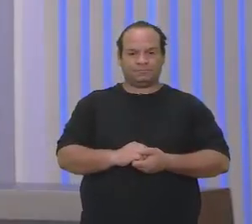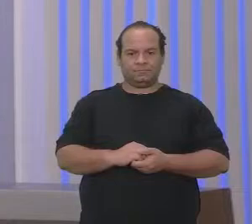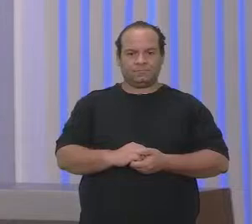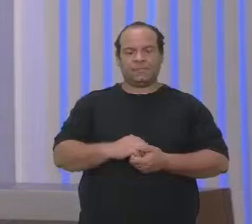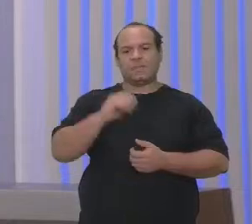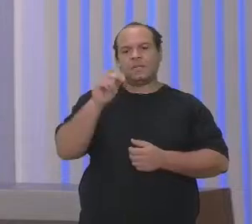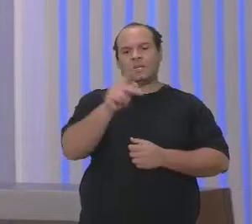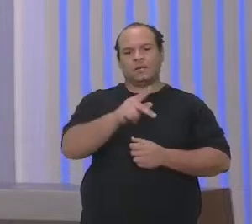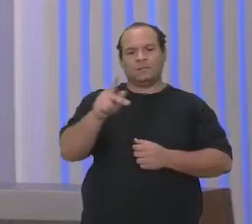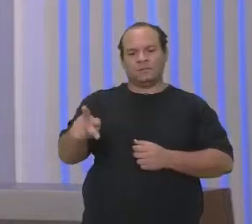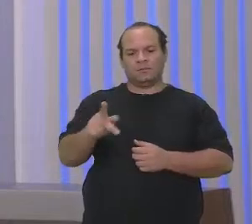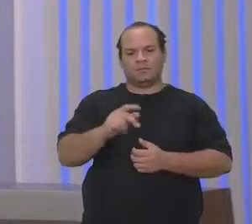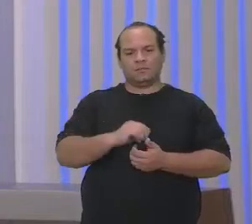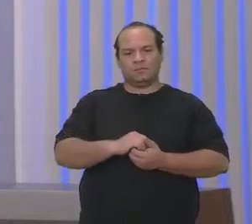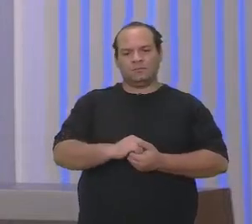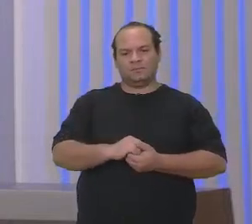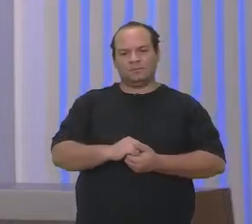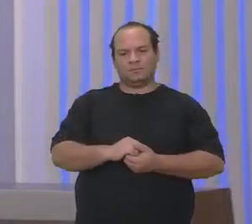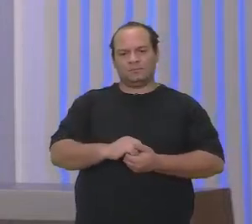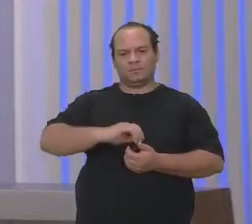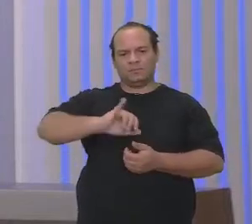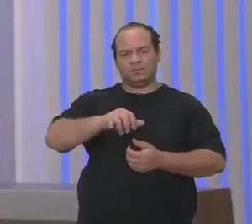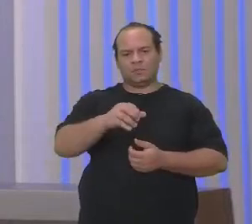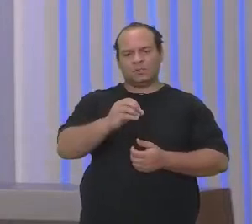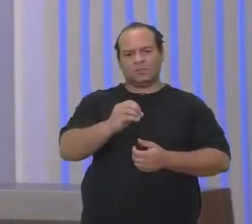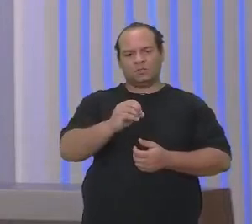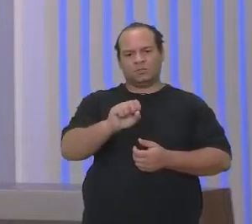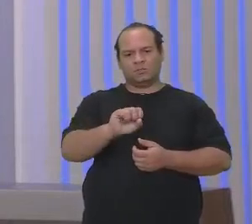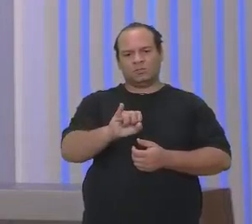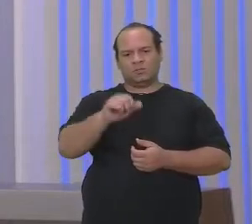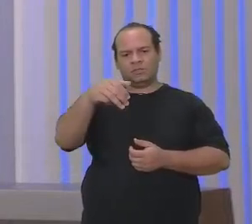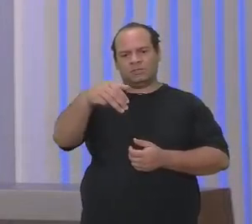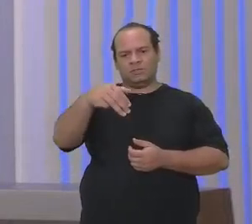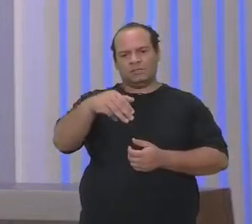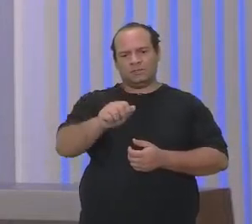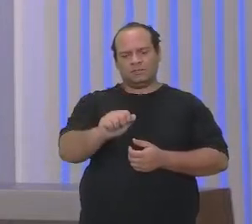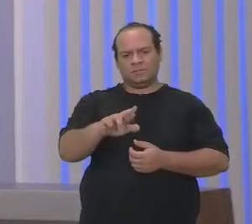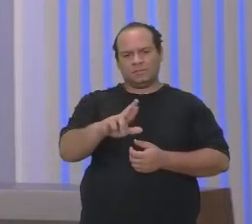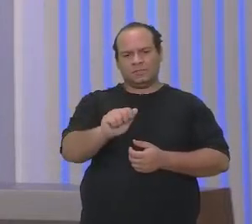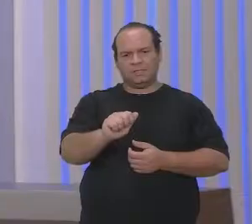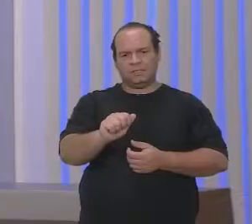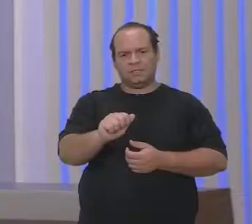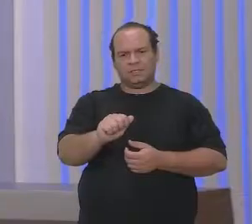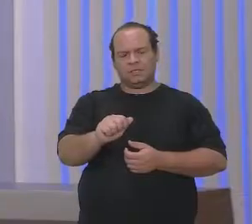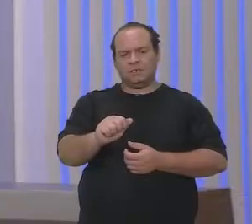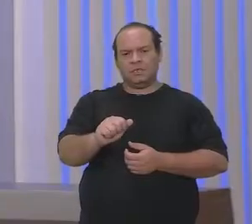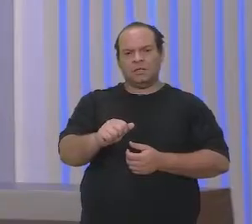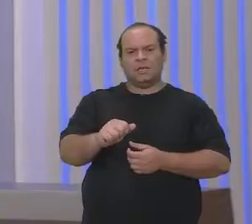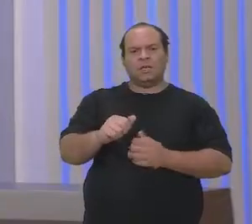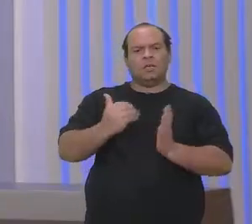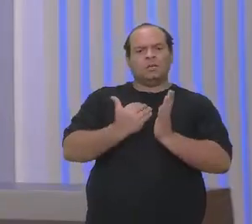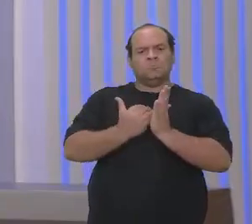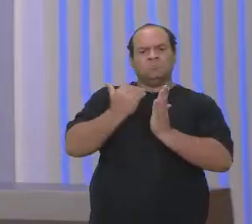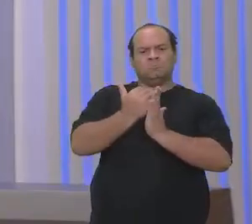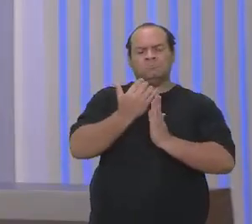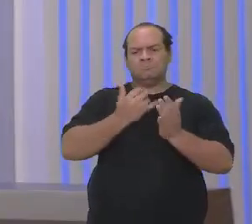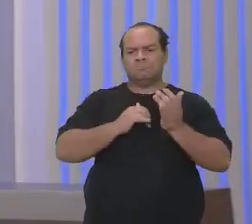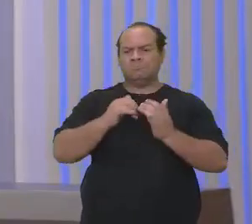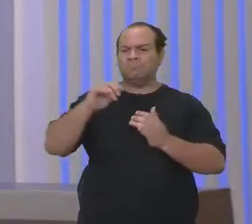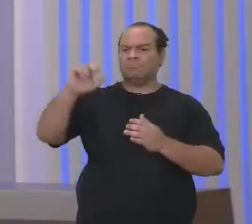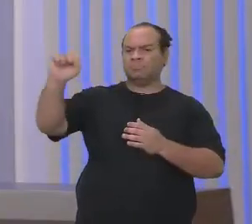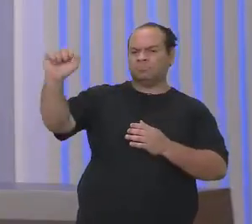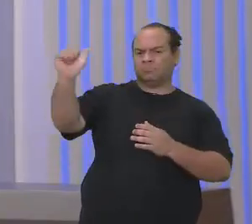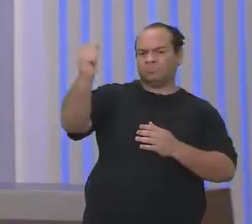A professora Josimara pergunta: o que impede o uso maior de energia